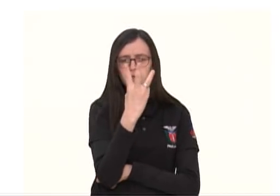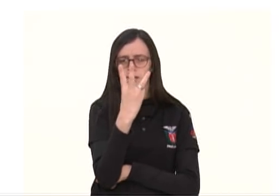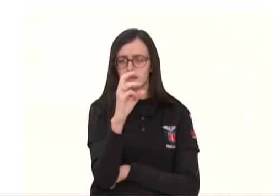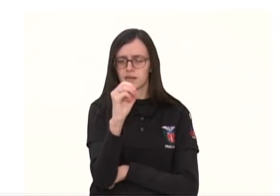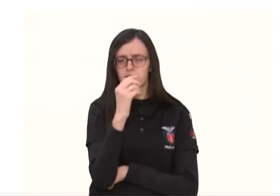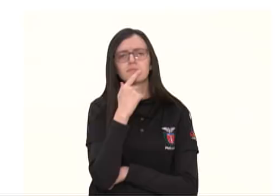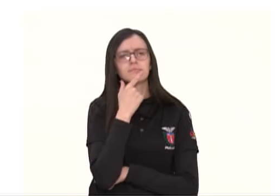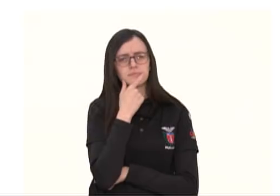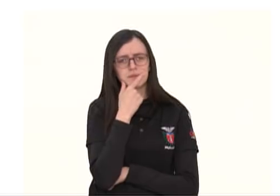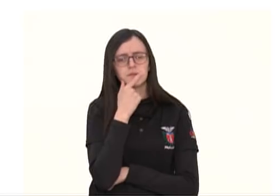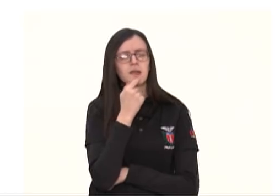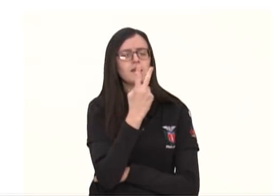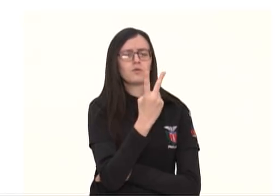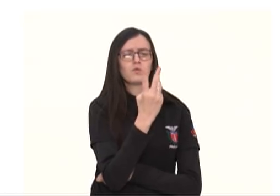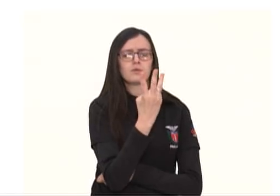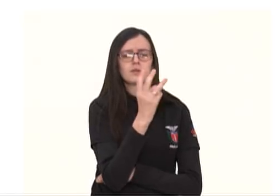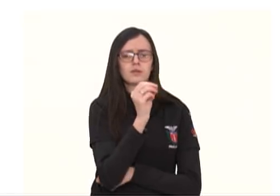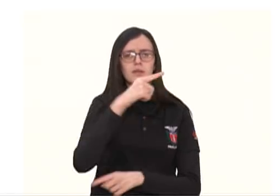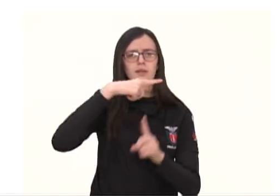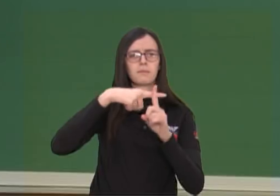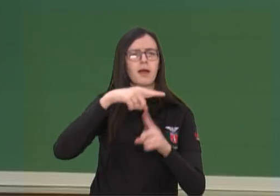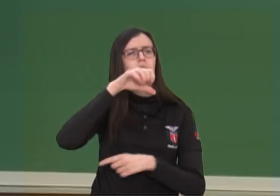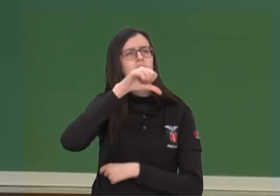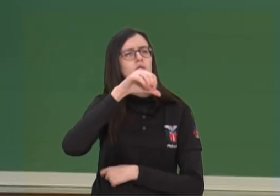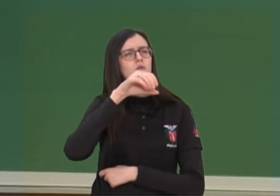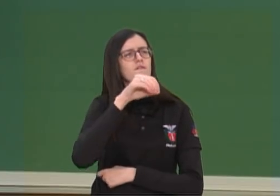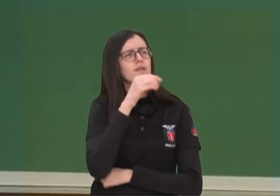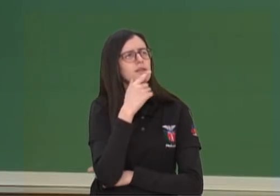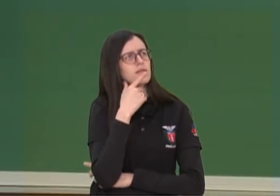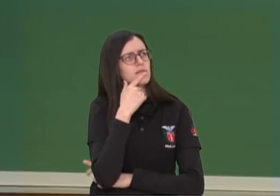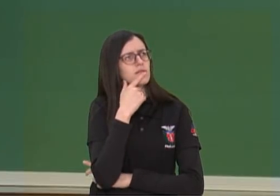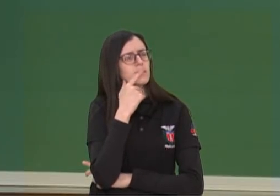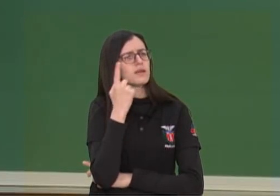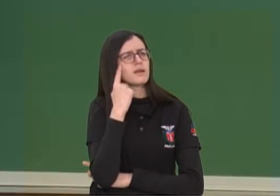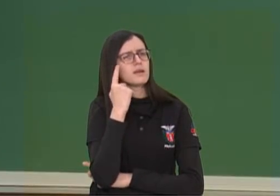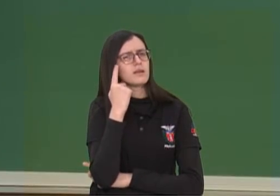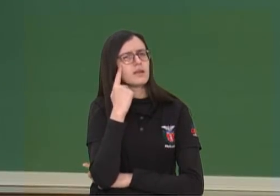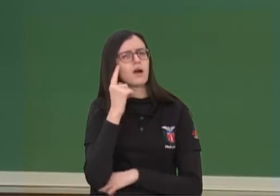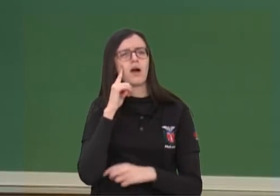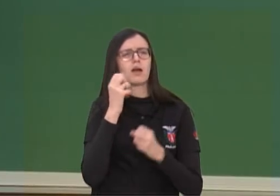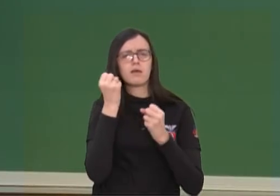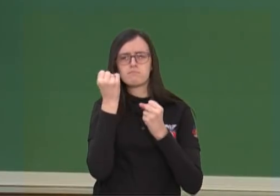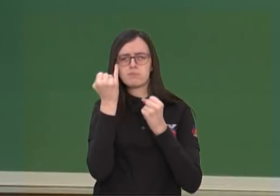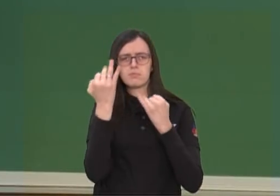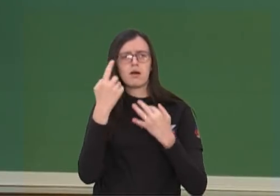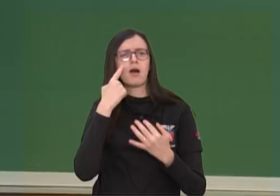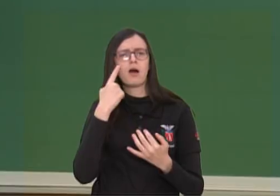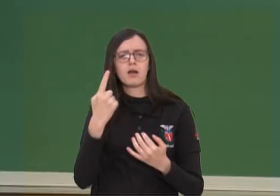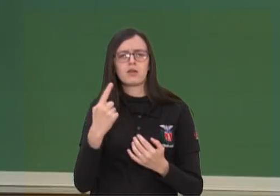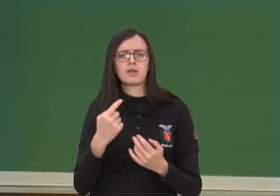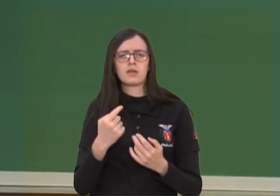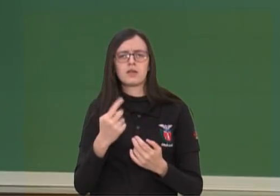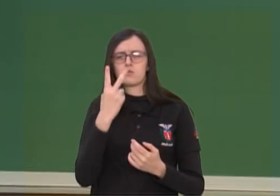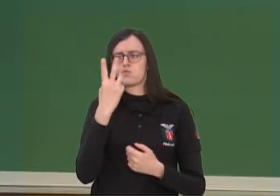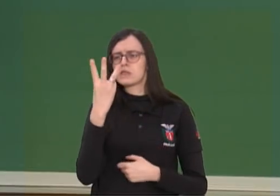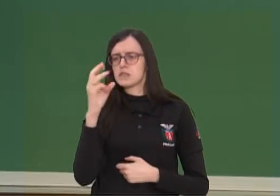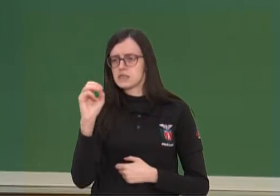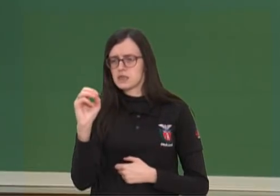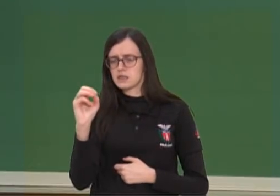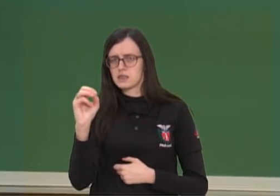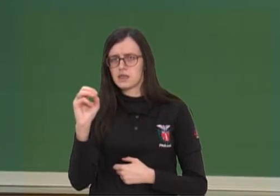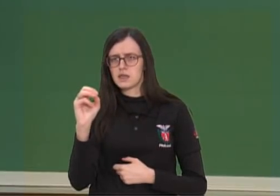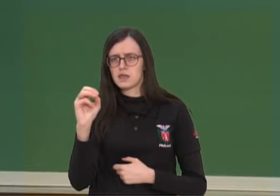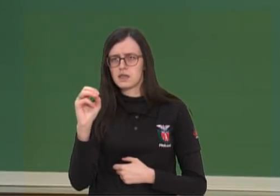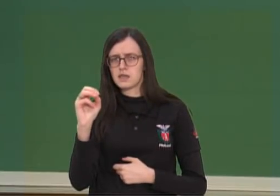230. 230 com mais 90, vamos pensar, 230. Vou fazer a conta aqui no meu dedo. 230